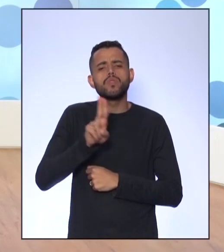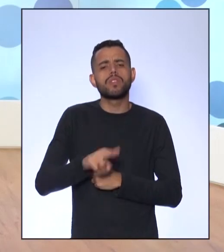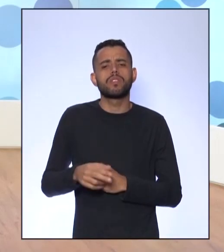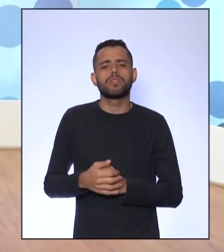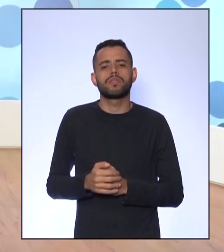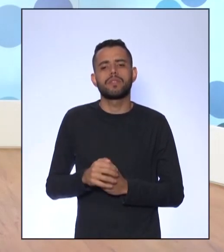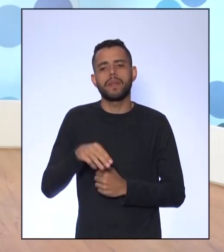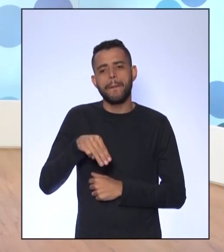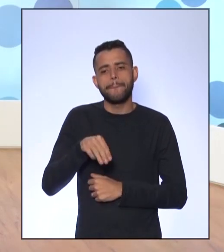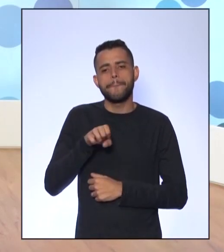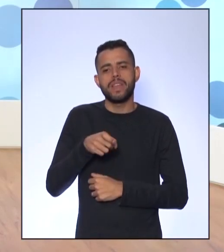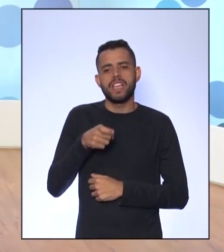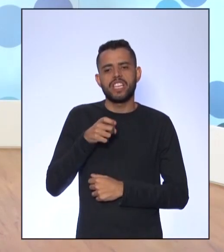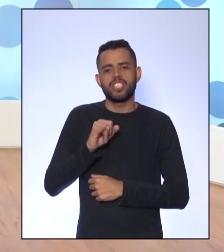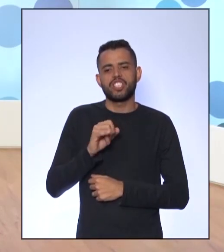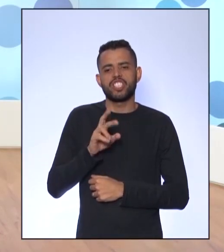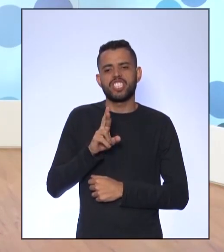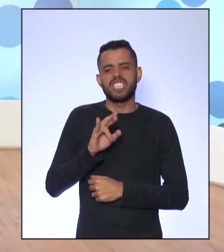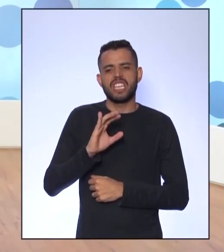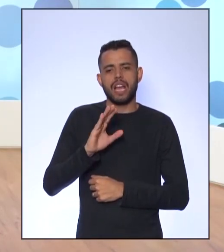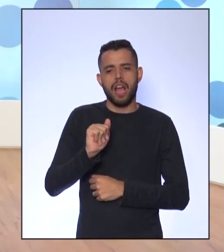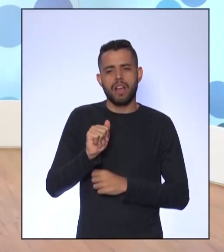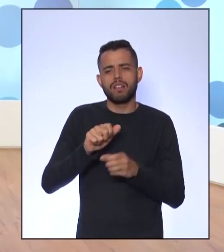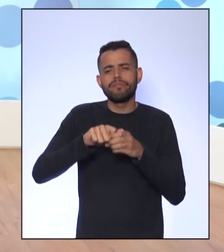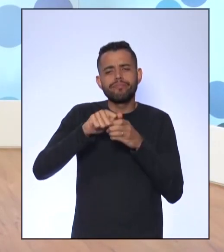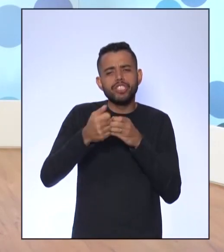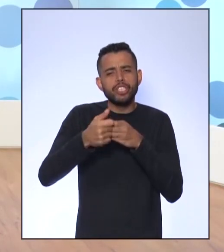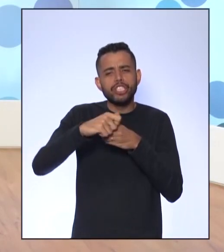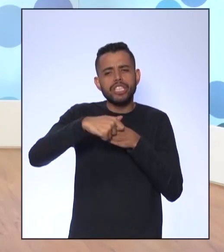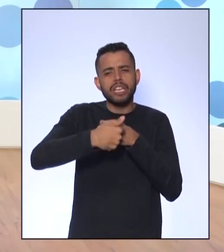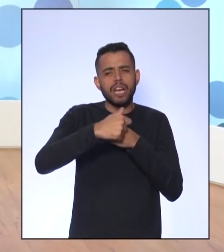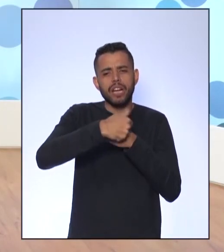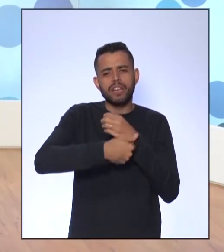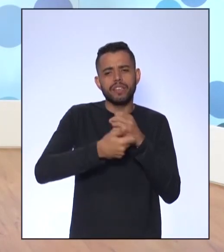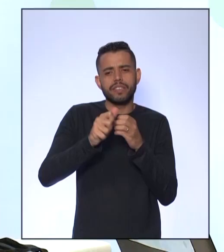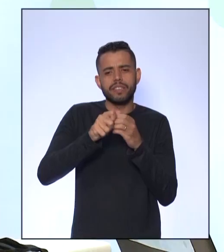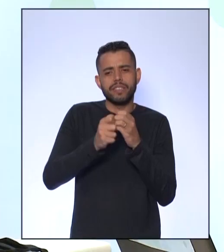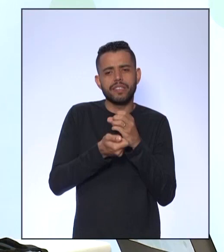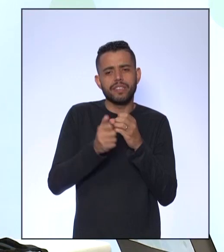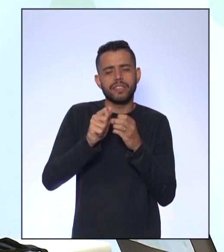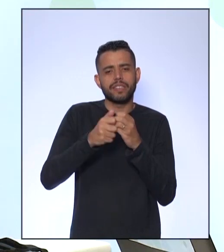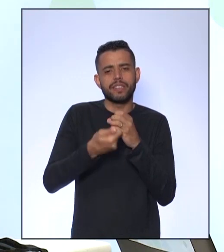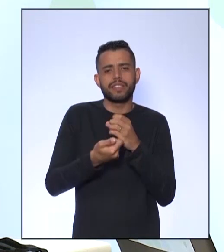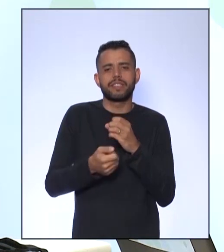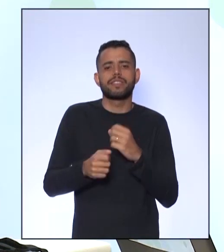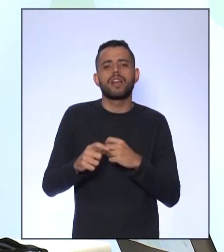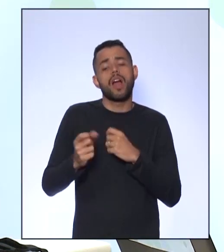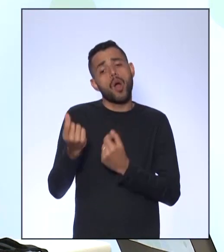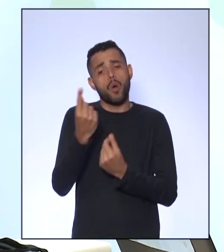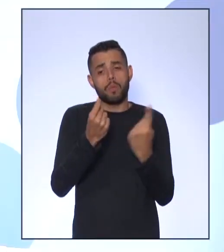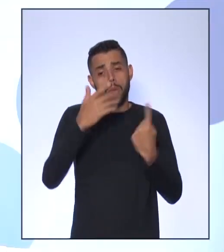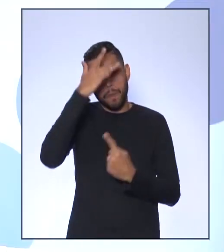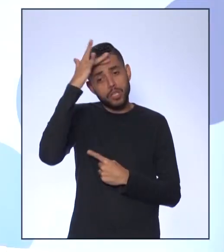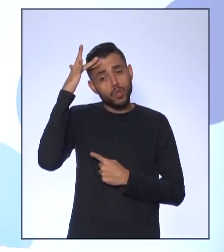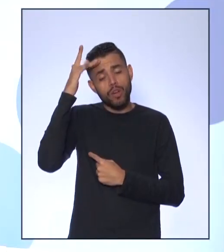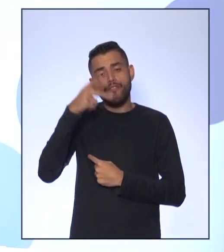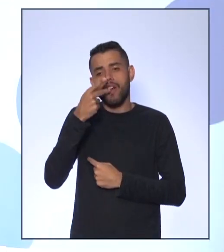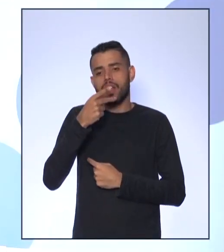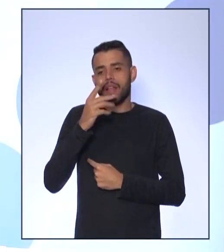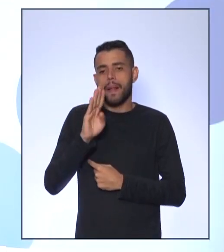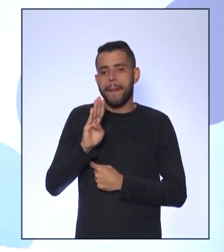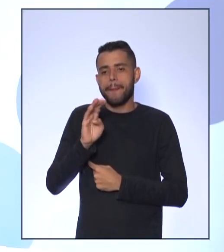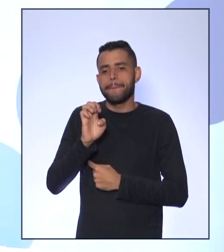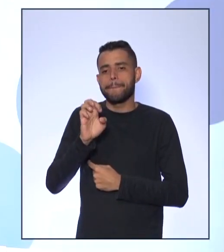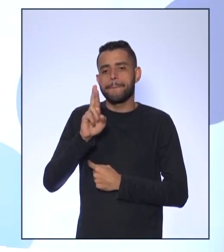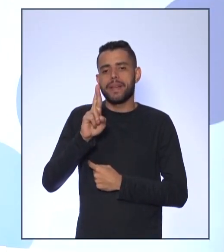falar mexerica. Mexerica? Mexerica. Eu também costumo falar mexerica, mas você sabe que tem muita gente que fala bergamota. E essa eu aprendi depois de